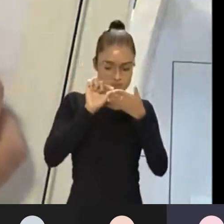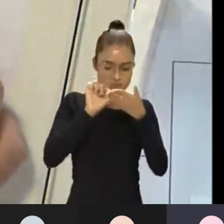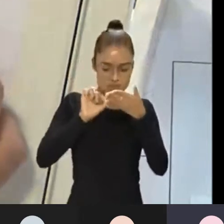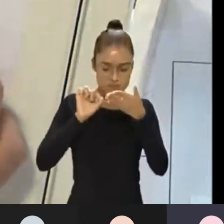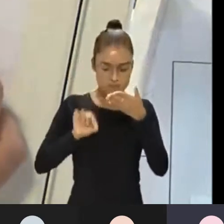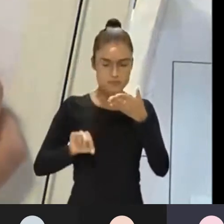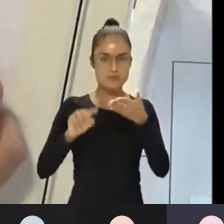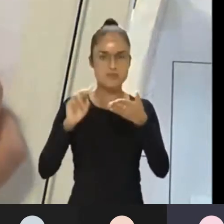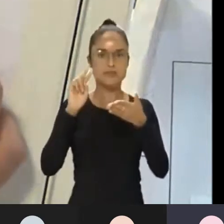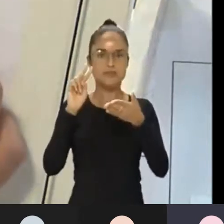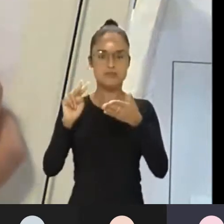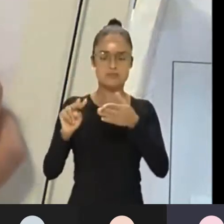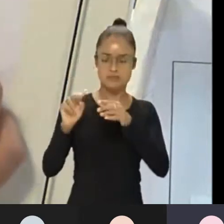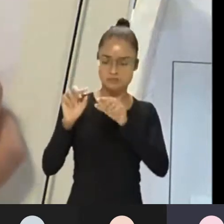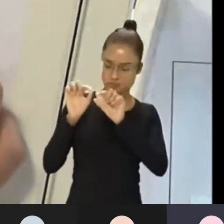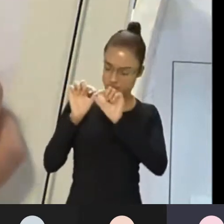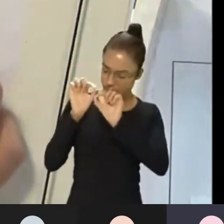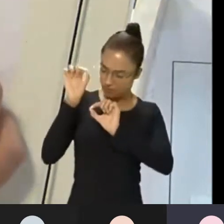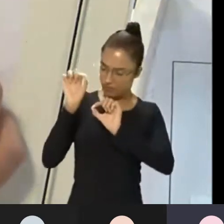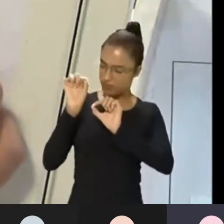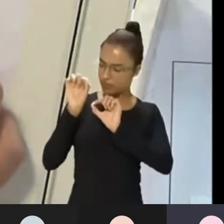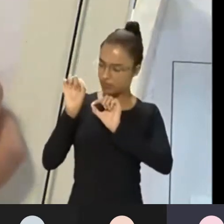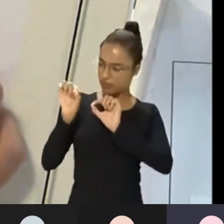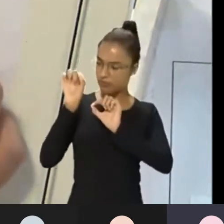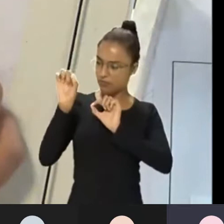marco um vértice de referência.